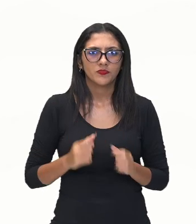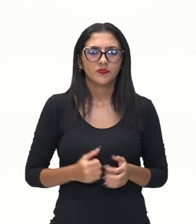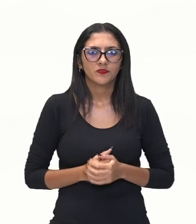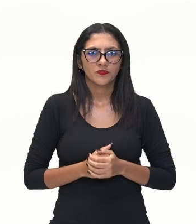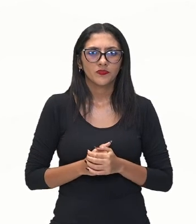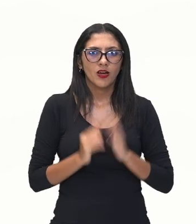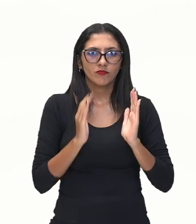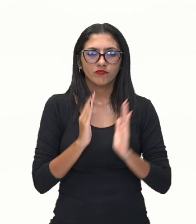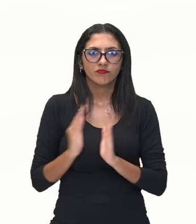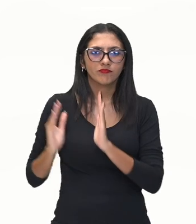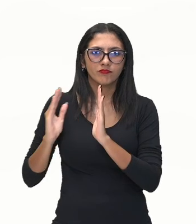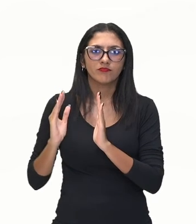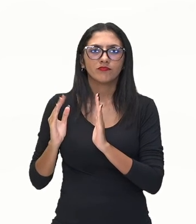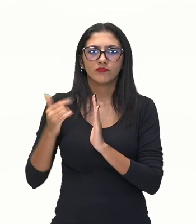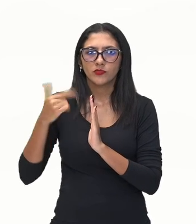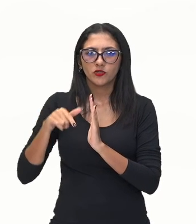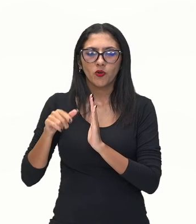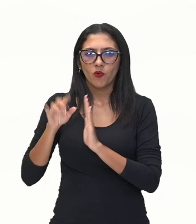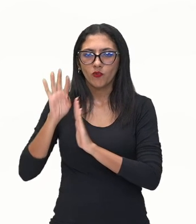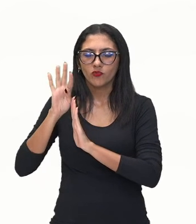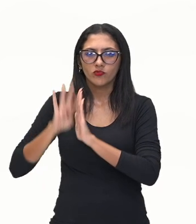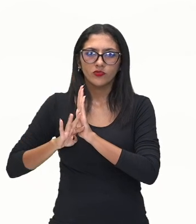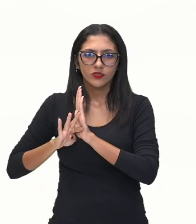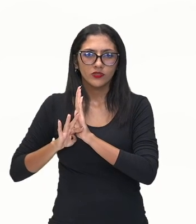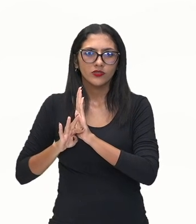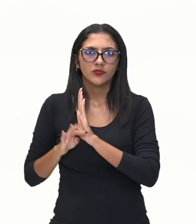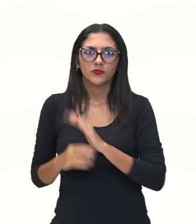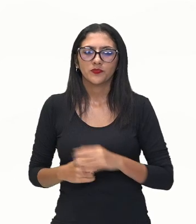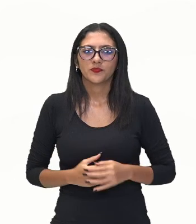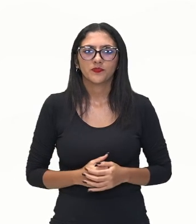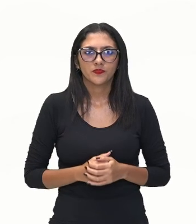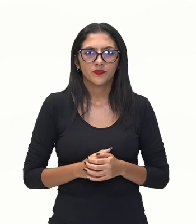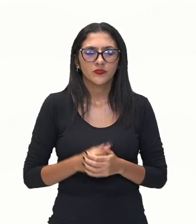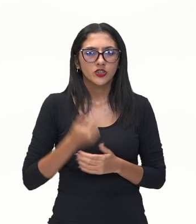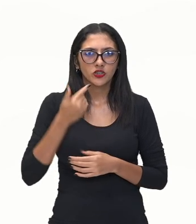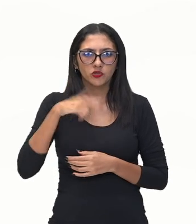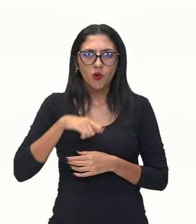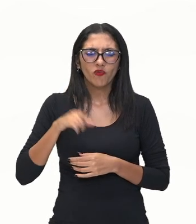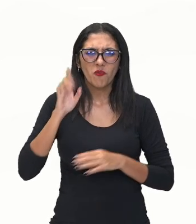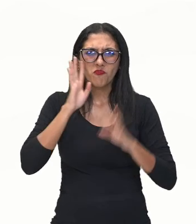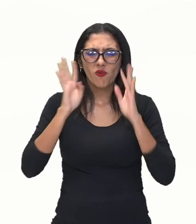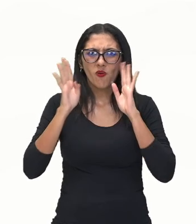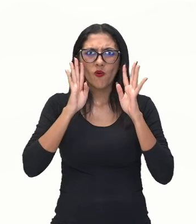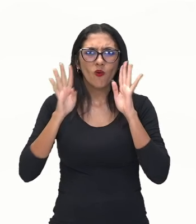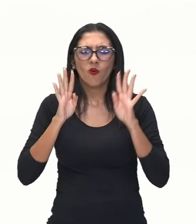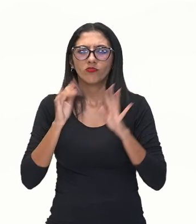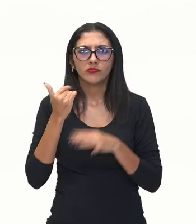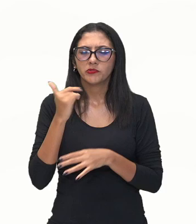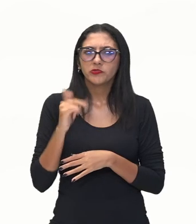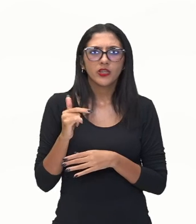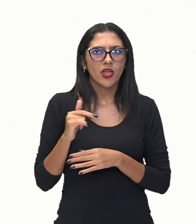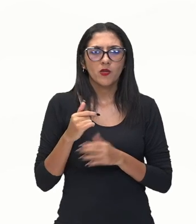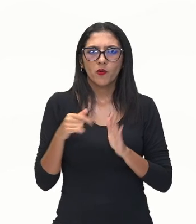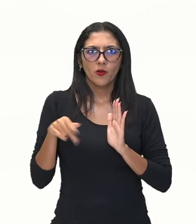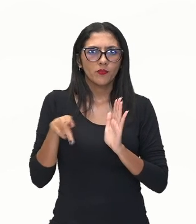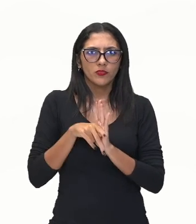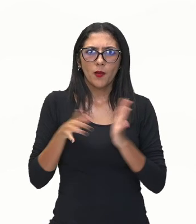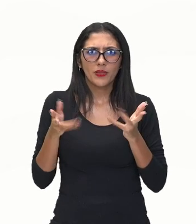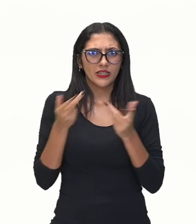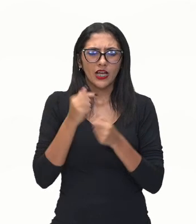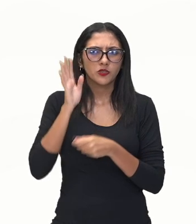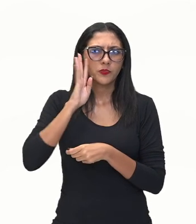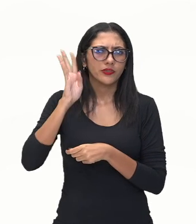si. Novamente, eu fico oco. Não penso, não tenho mais condições de pensar.